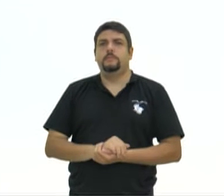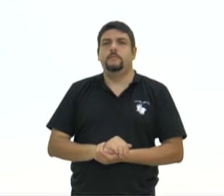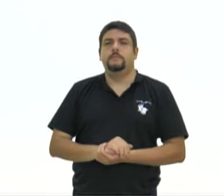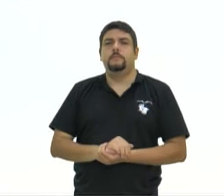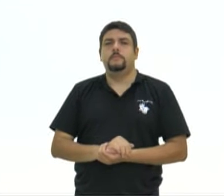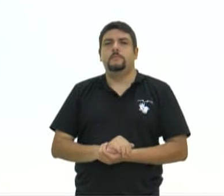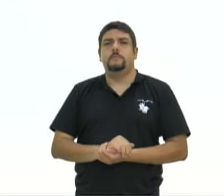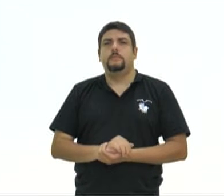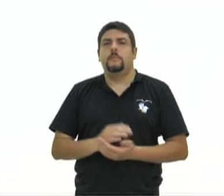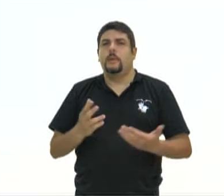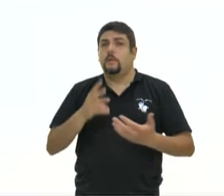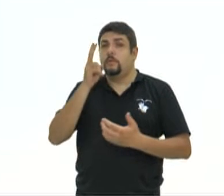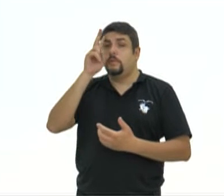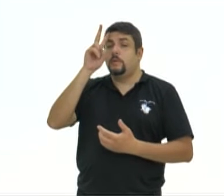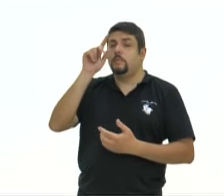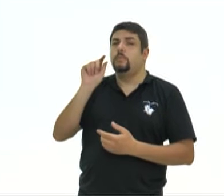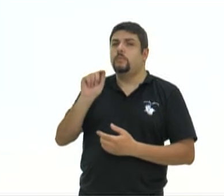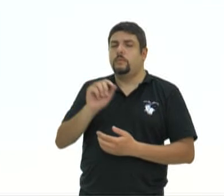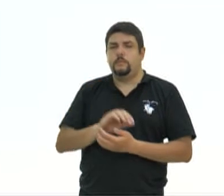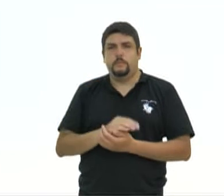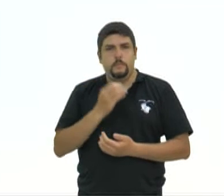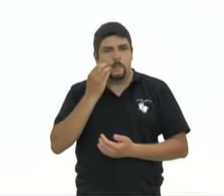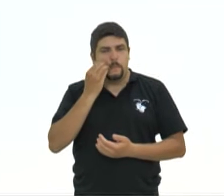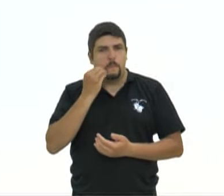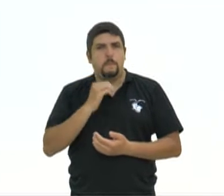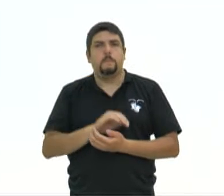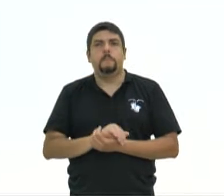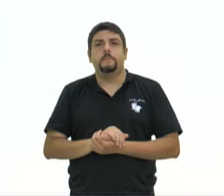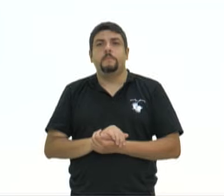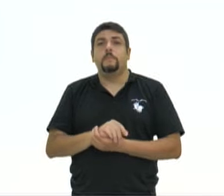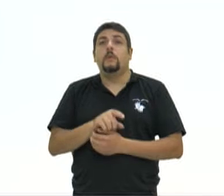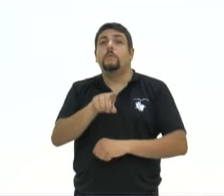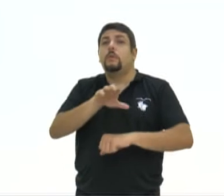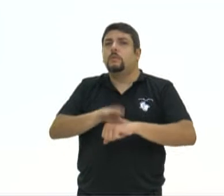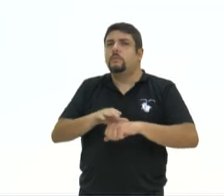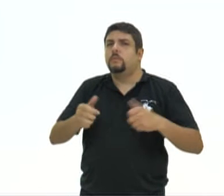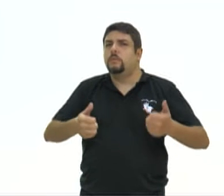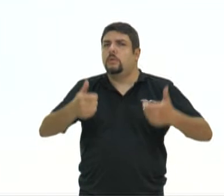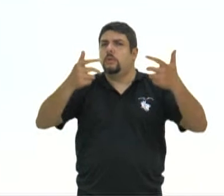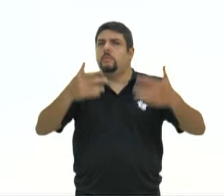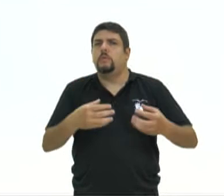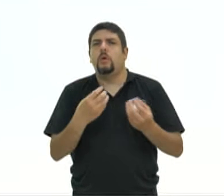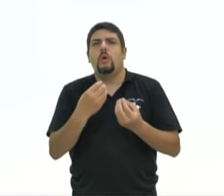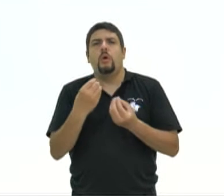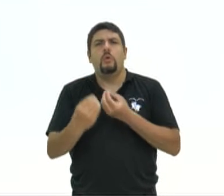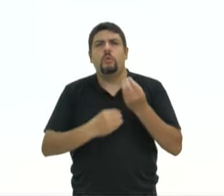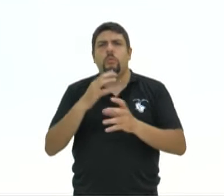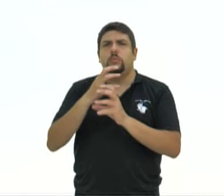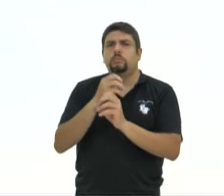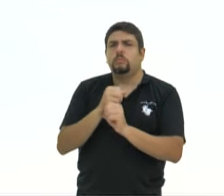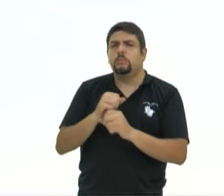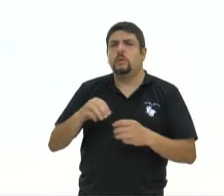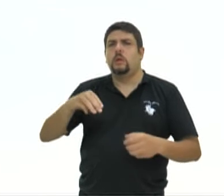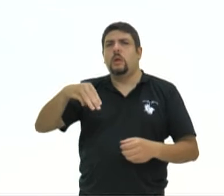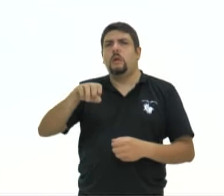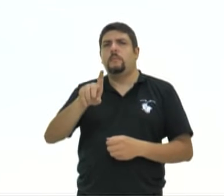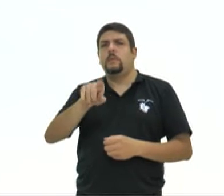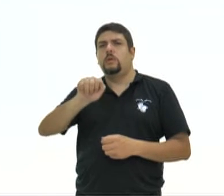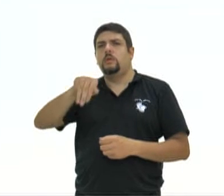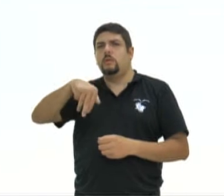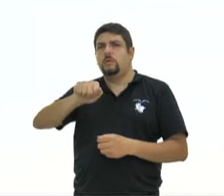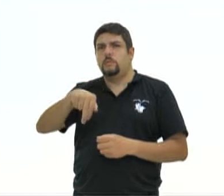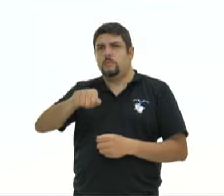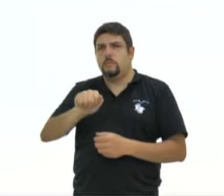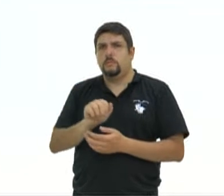Vamos lembrar o que era? A tarefa era o seguinte, ó. Explique com suas palavras como determinamos a mediana quando o rol possui quantidade par